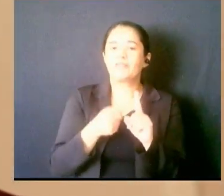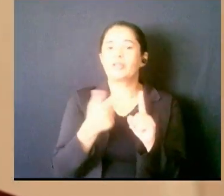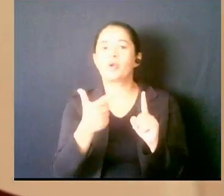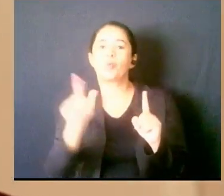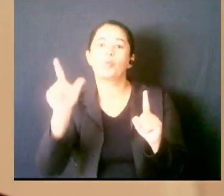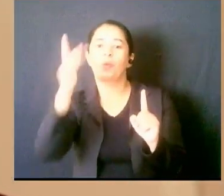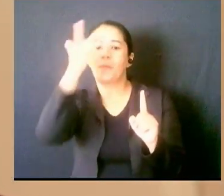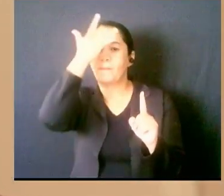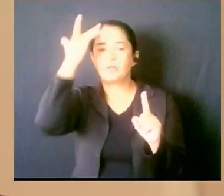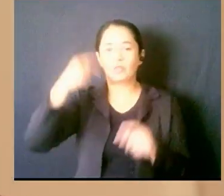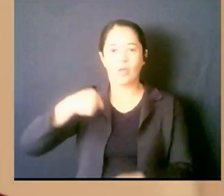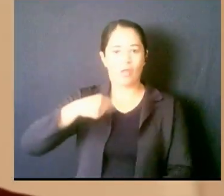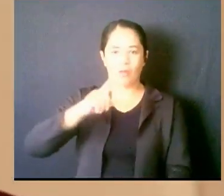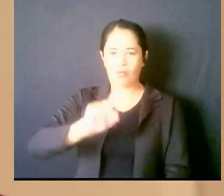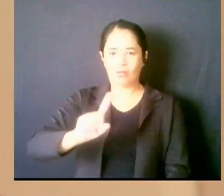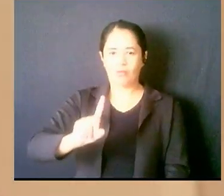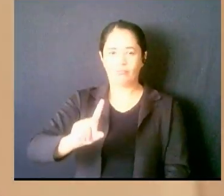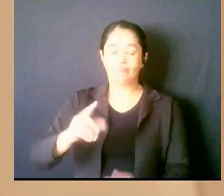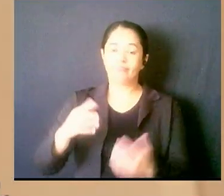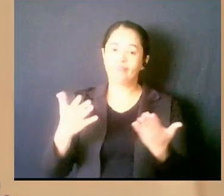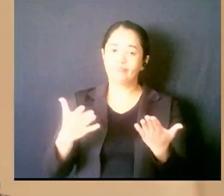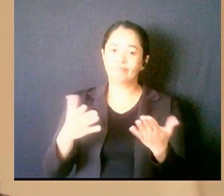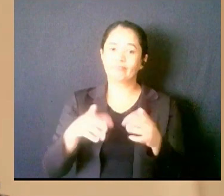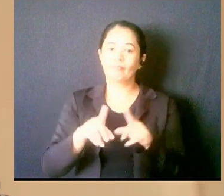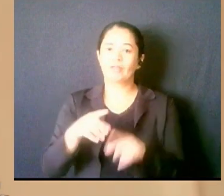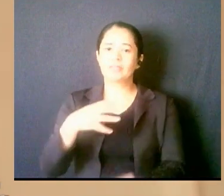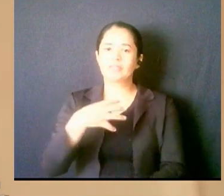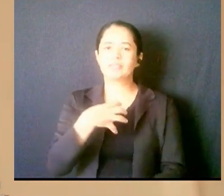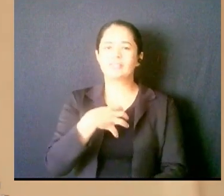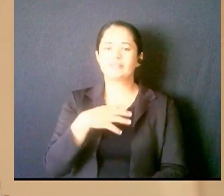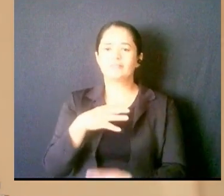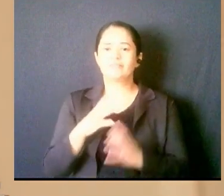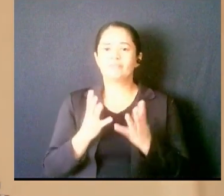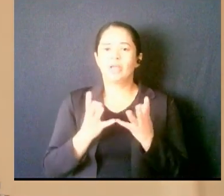Então, e eu também nunca me senti muito confortável